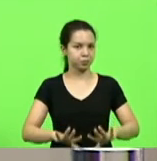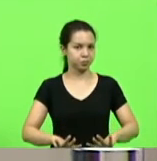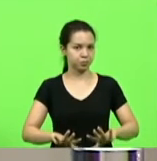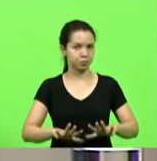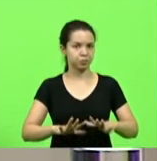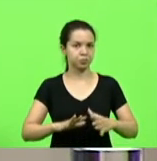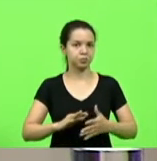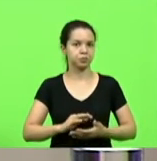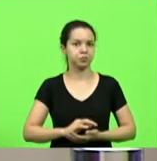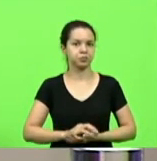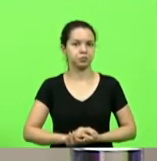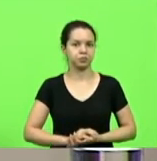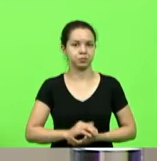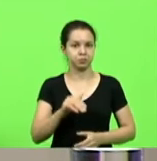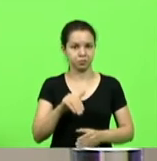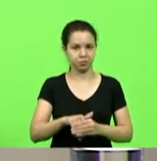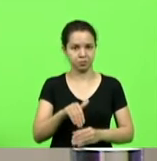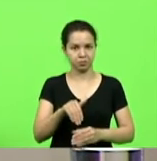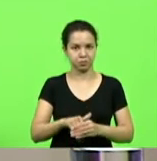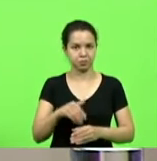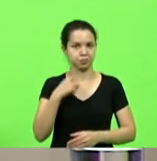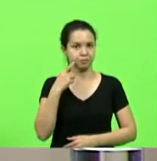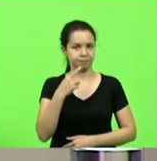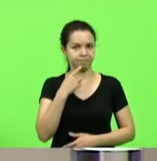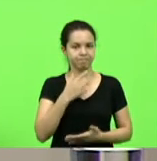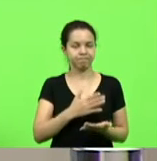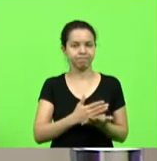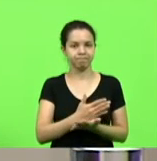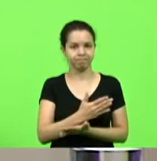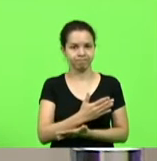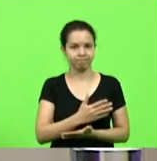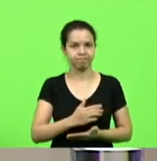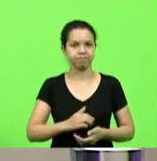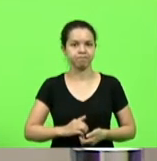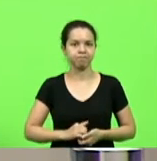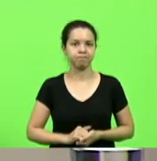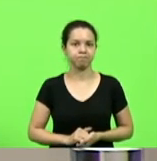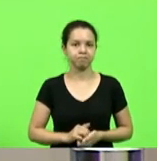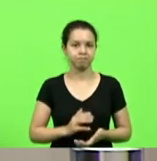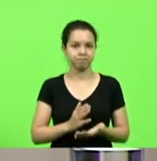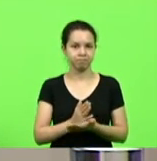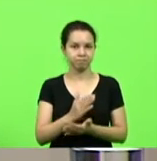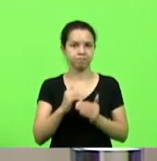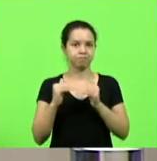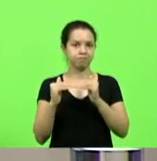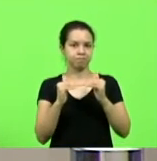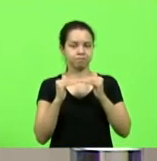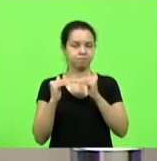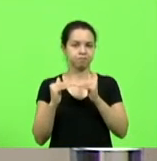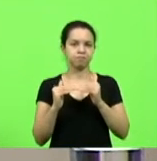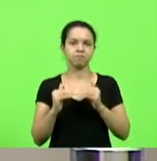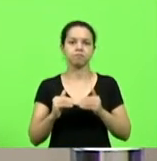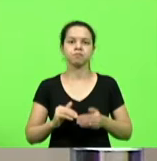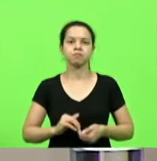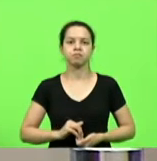quem queira discutir, em votação. Deputados que aprovam, permaneçam como se encontram. Aprovado por